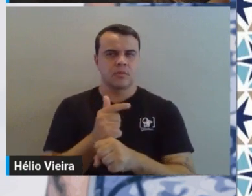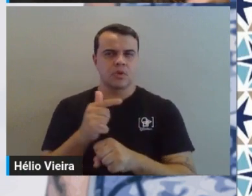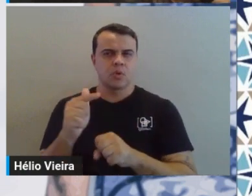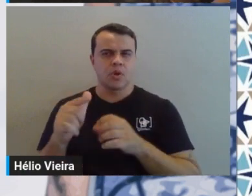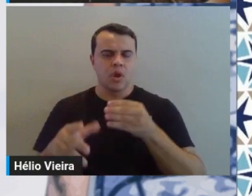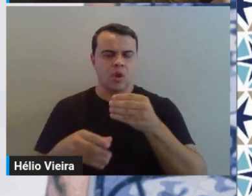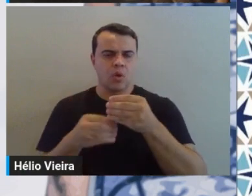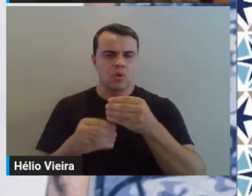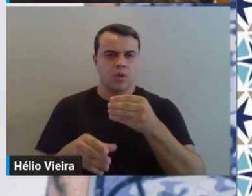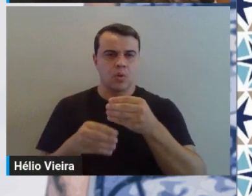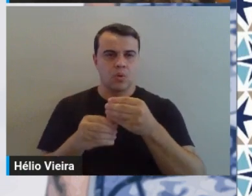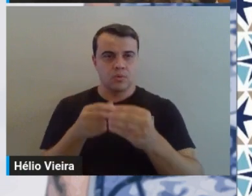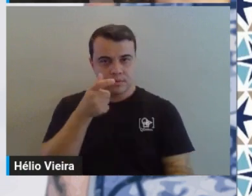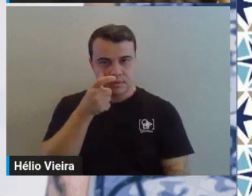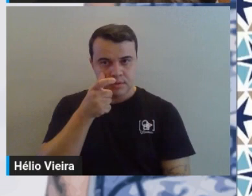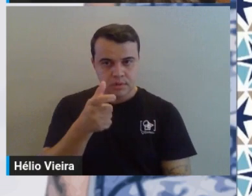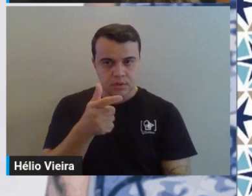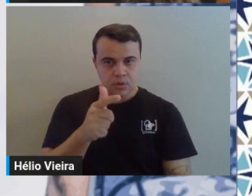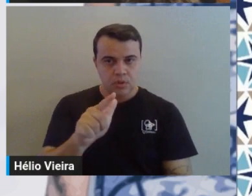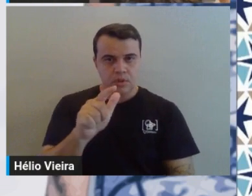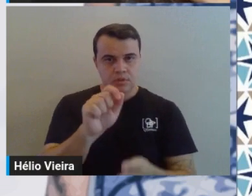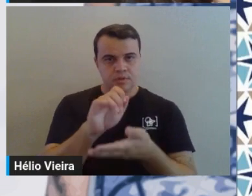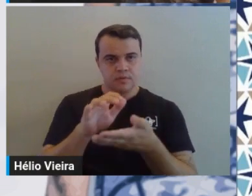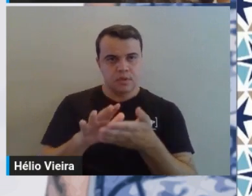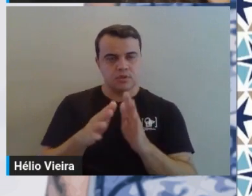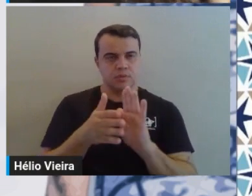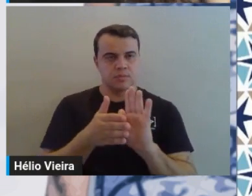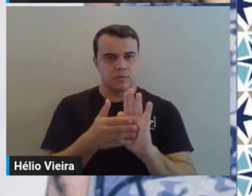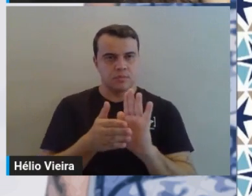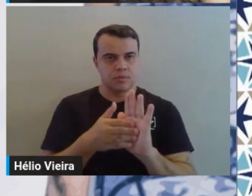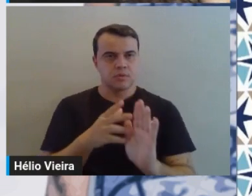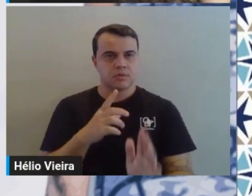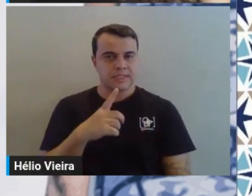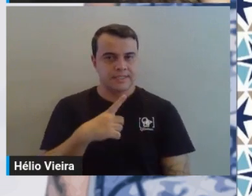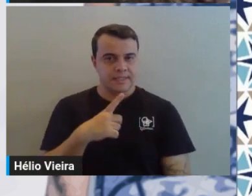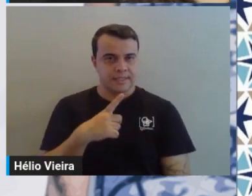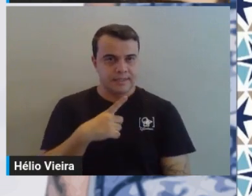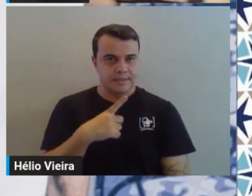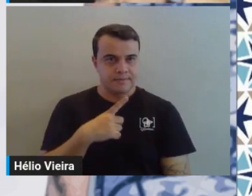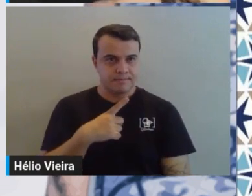muito interessantes e outras atividades, propostas de atividade também.